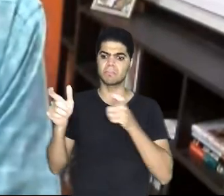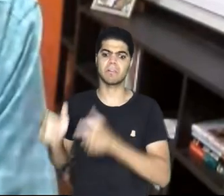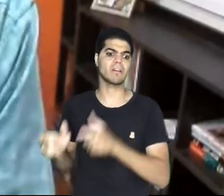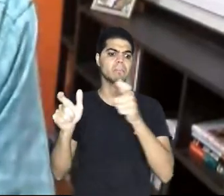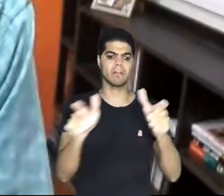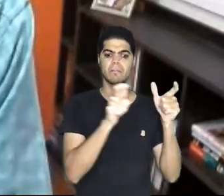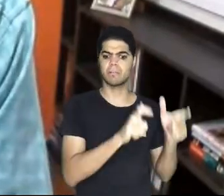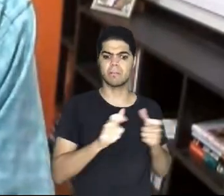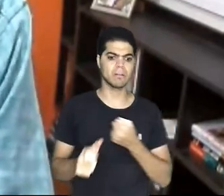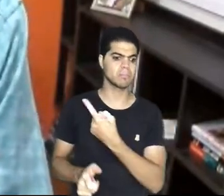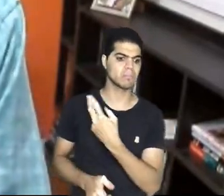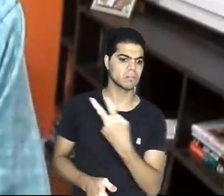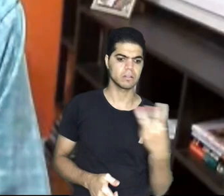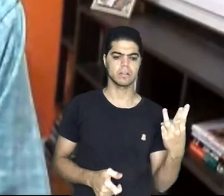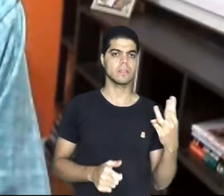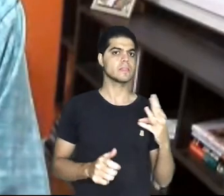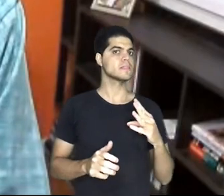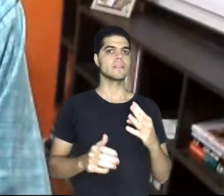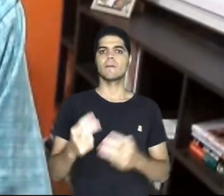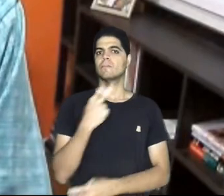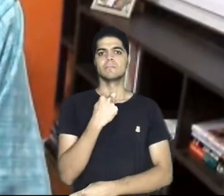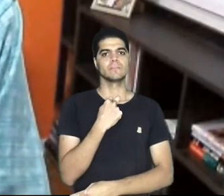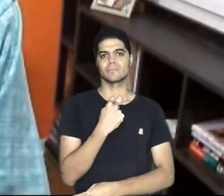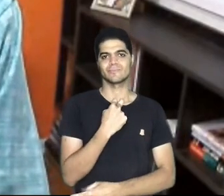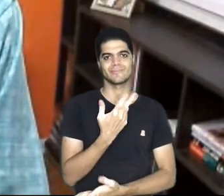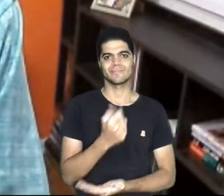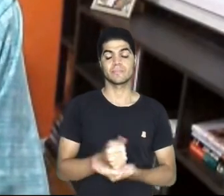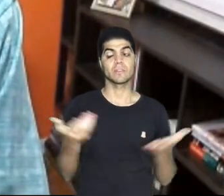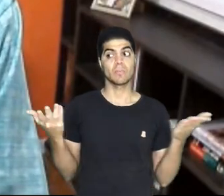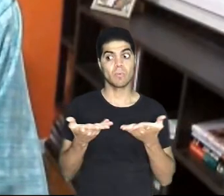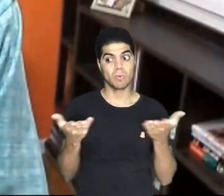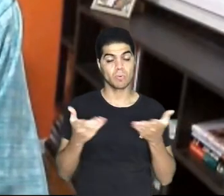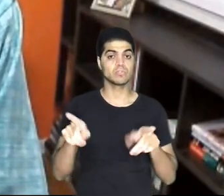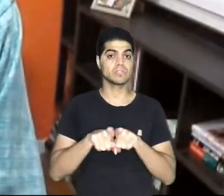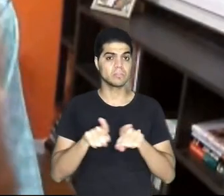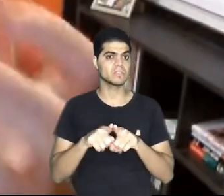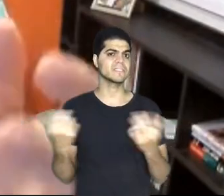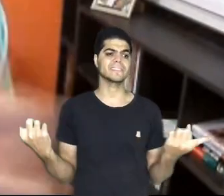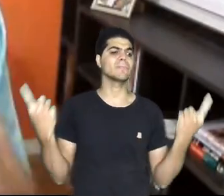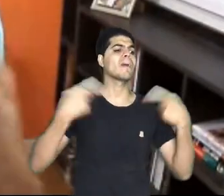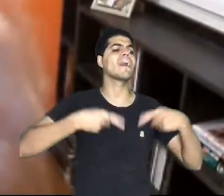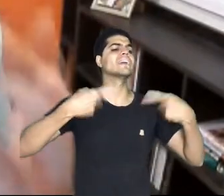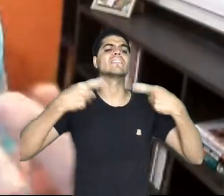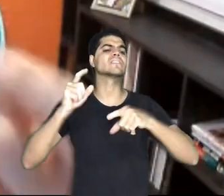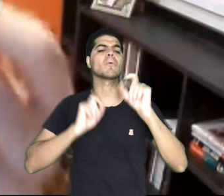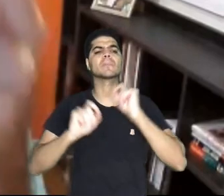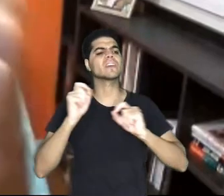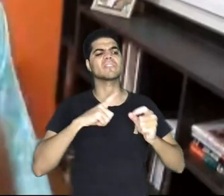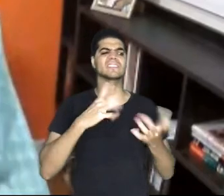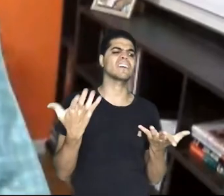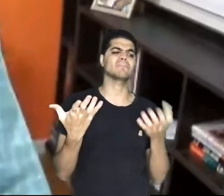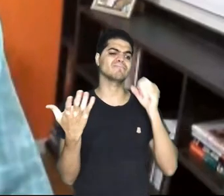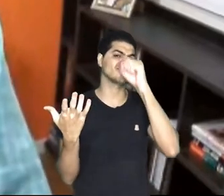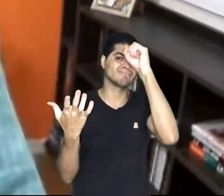apenas. No entanto, hoje em dia, continua muito de pé essa reivindicação, que é uma reivindicação meio